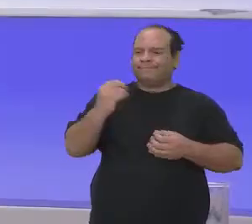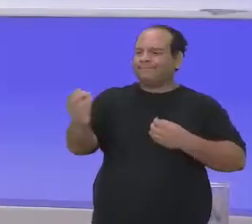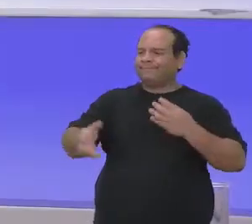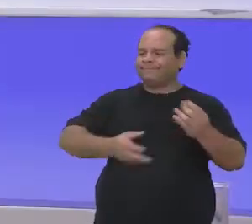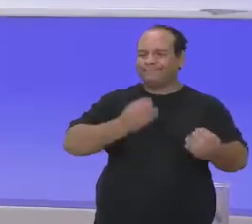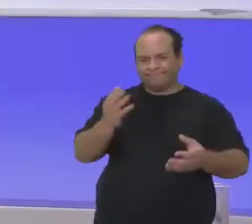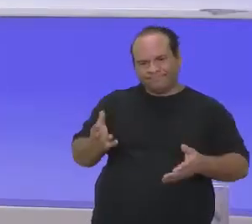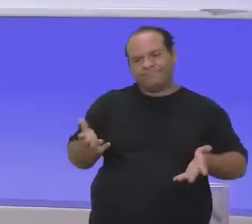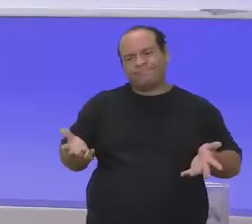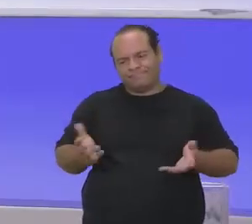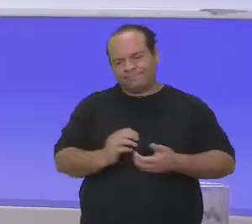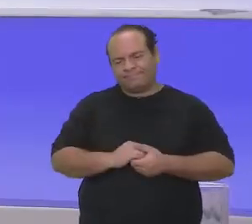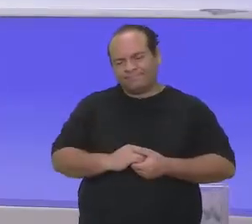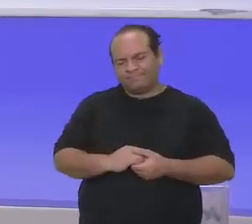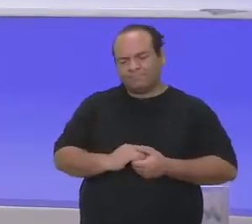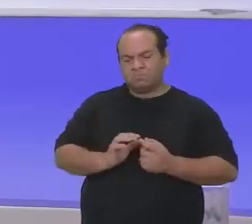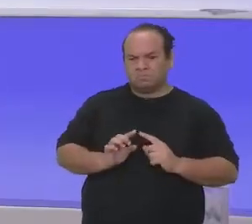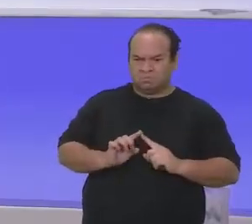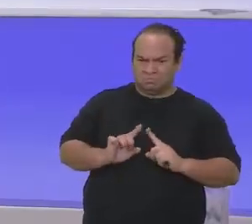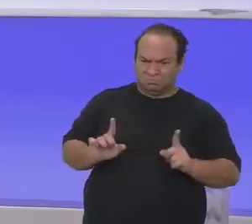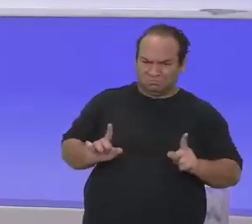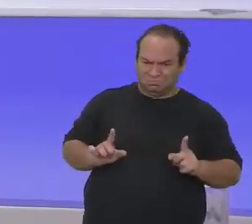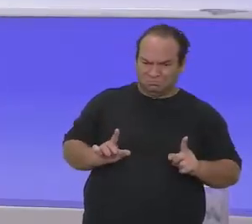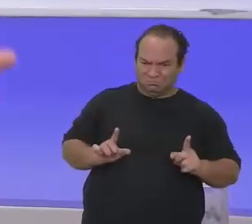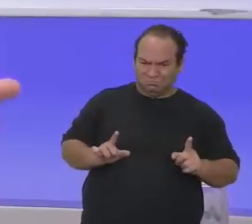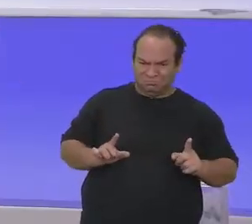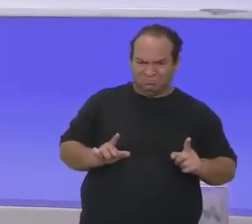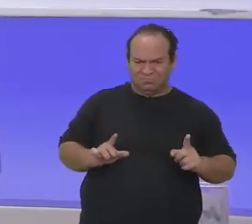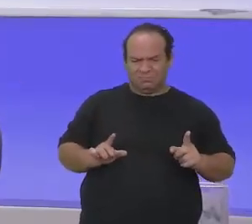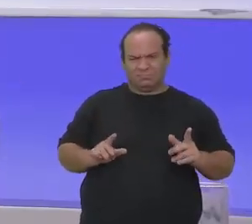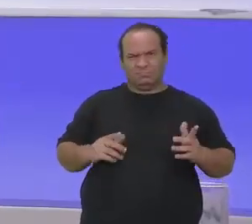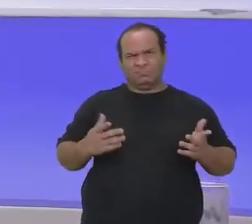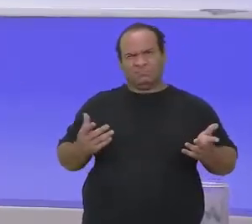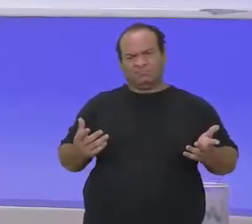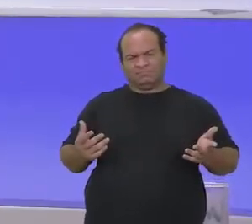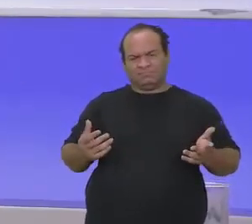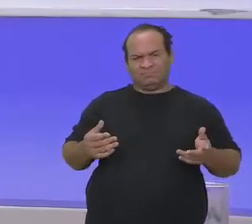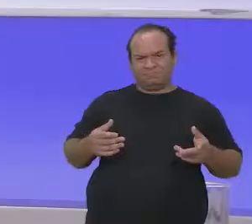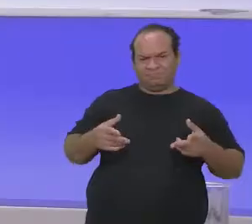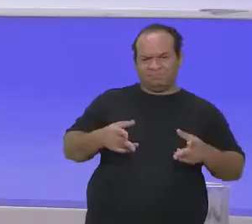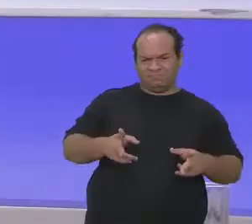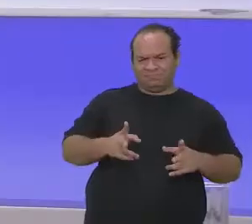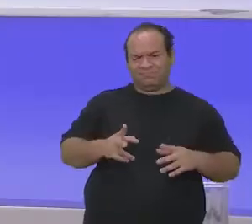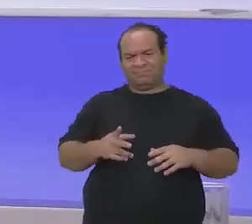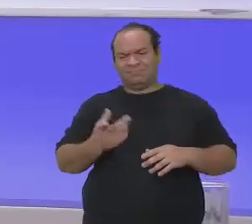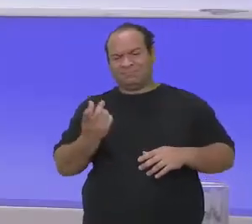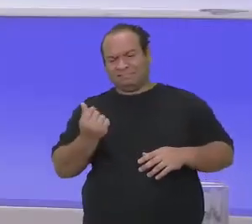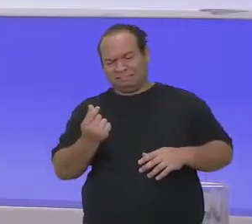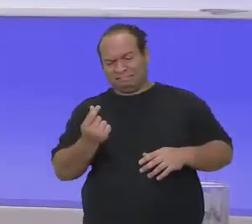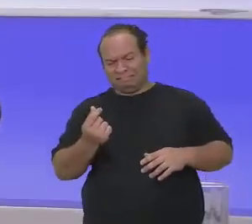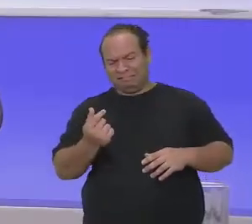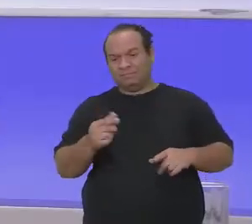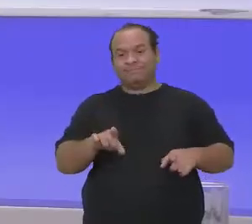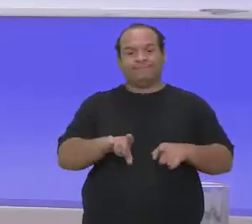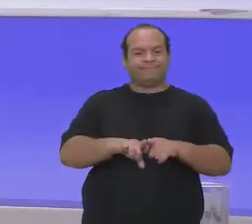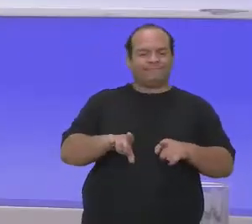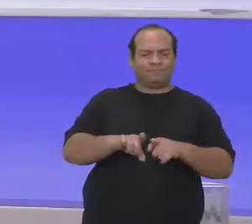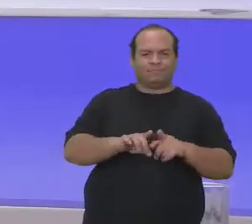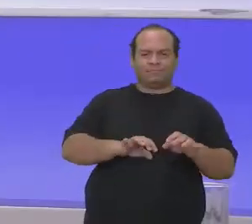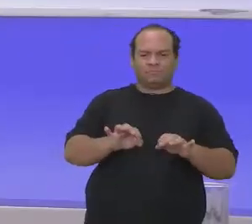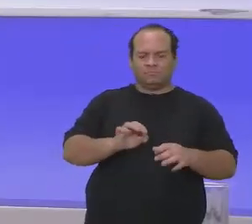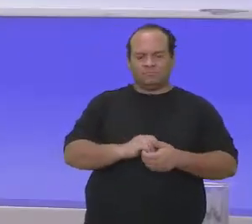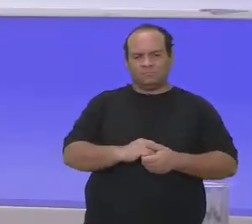quando necessário. Mas não é tão mais difundida questões de custos e também porque tem